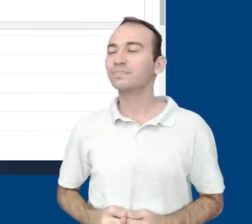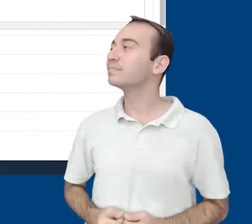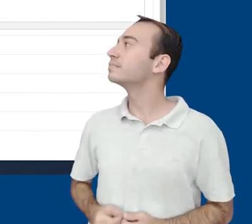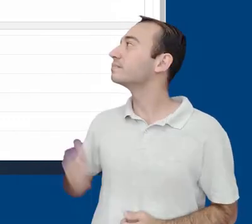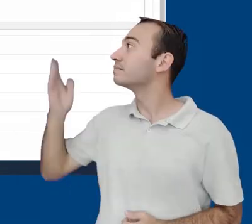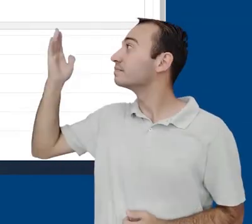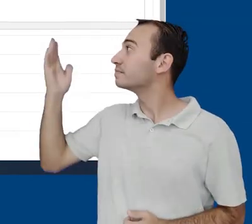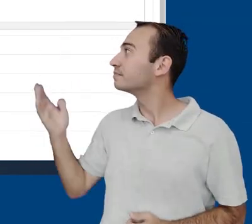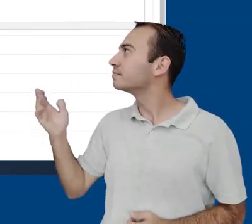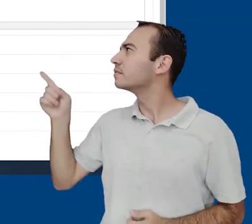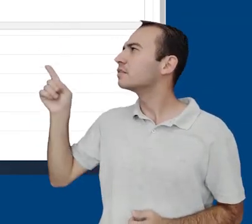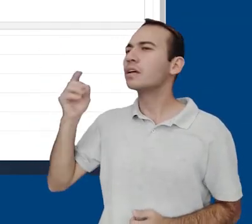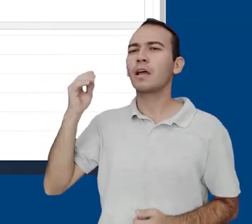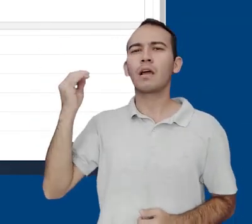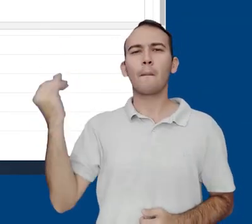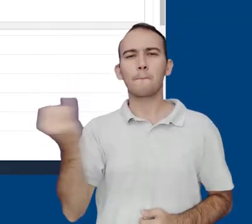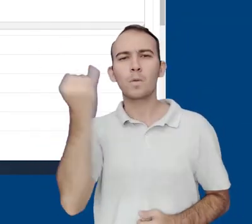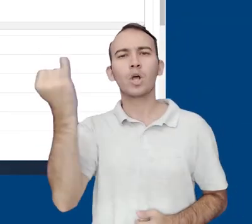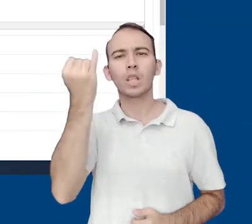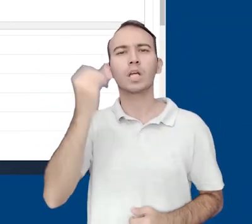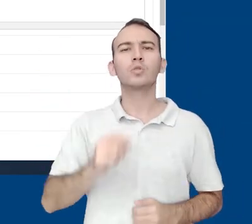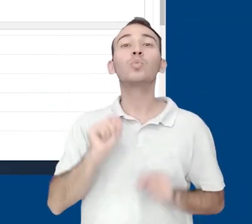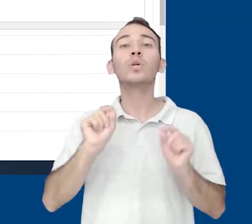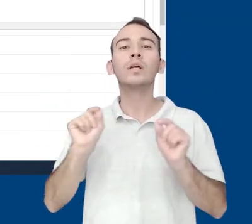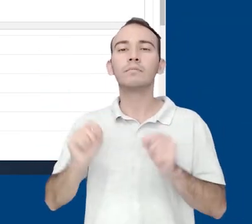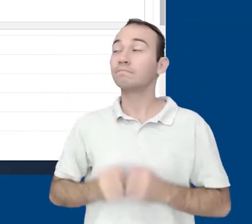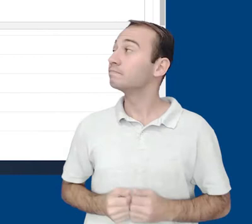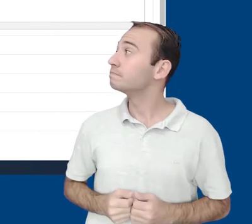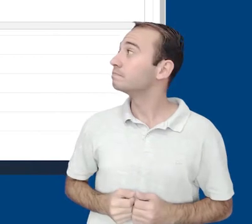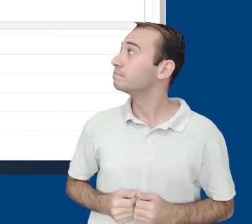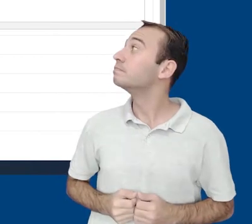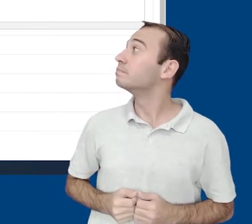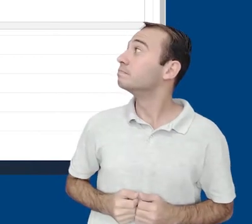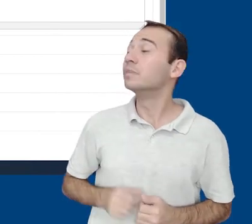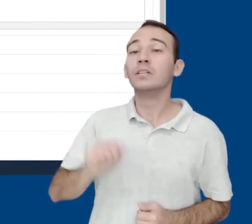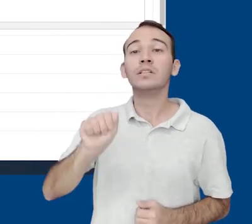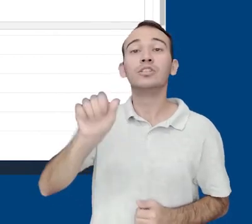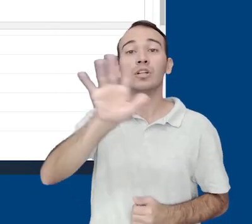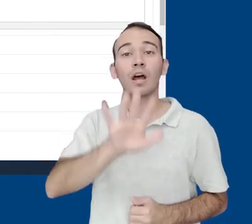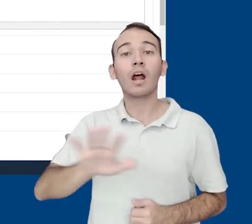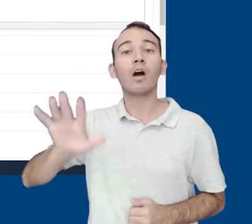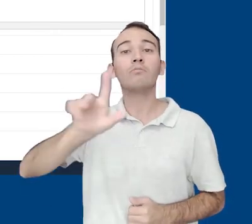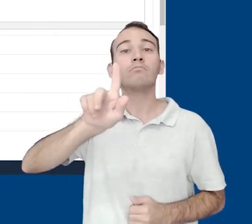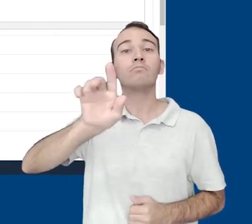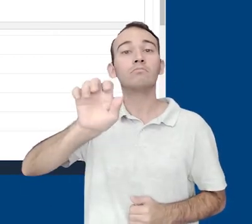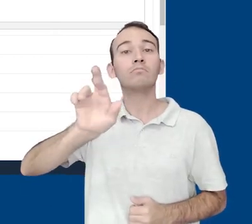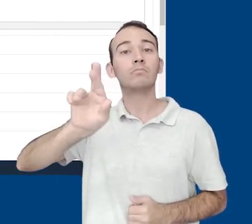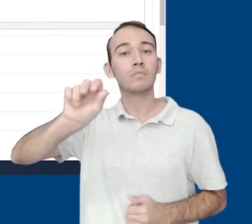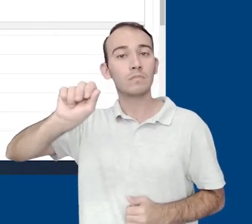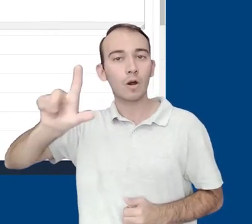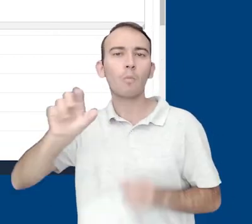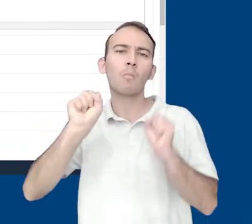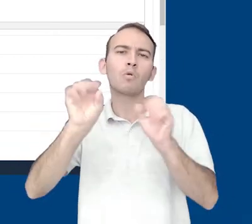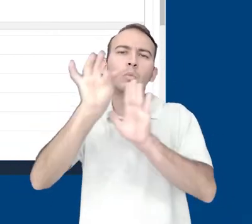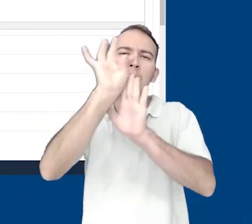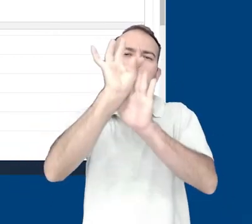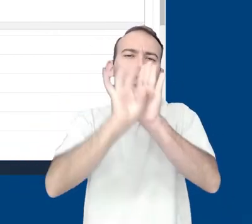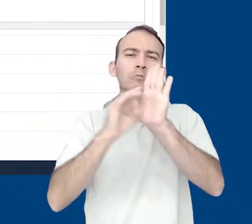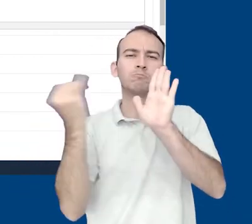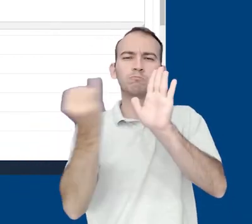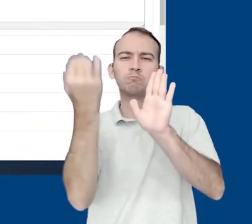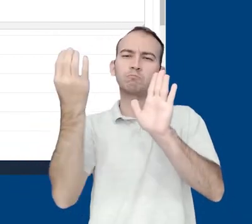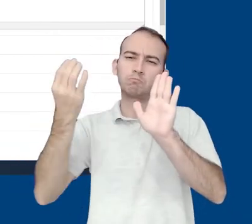Aqui as seções mais importantes serão geral, onde eu posso inserir o texto do meu rótulo,